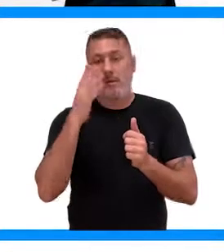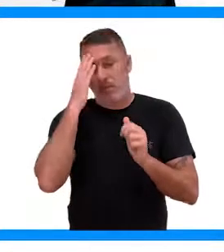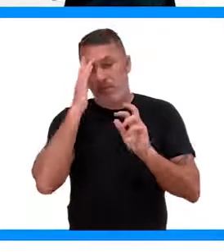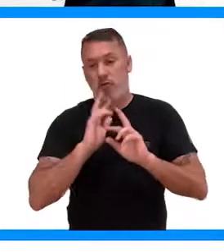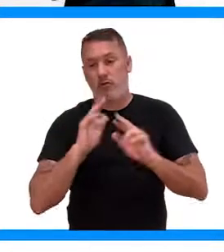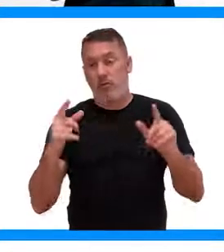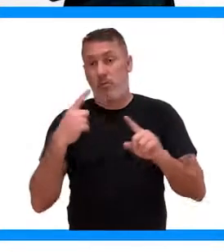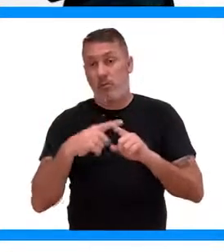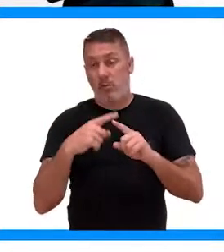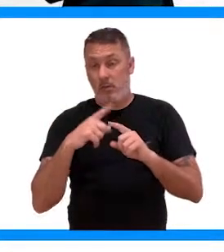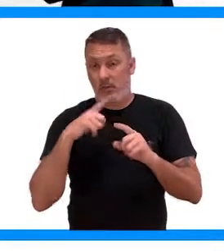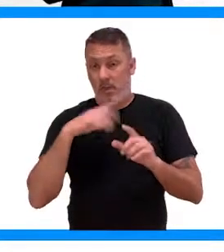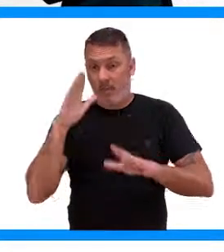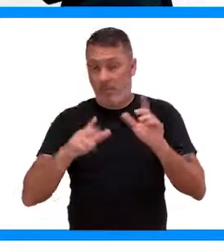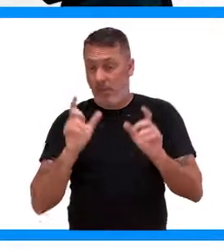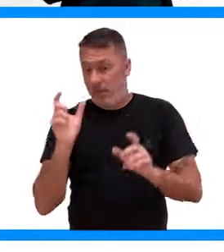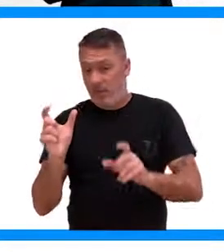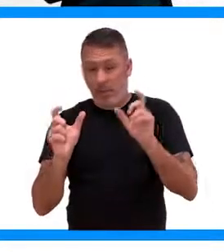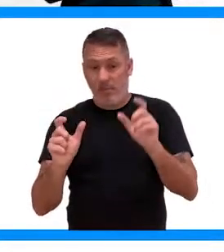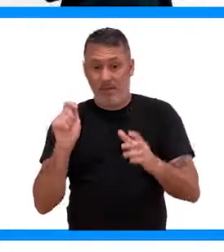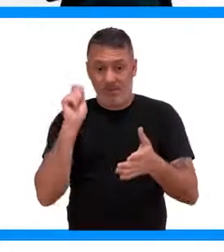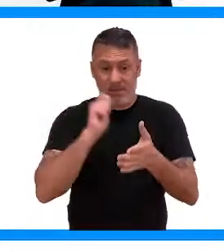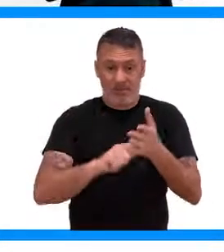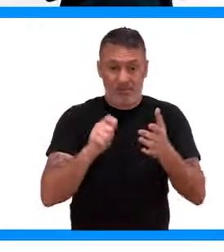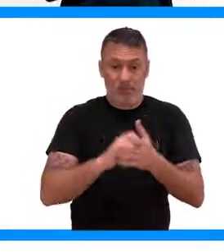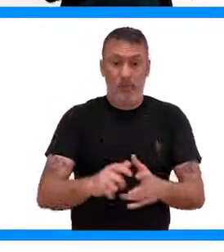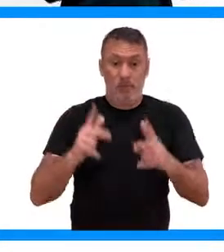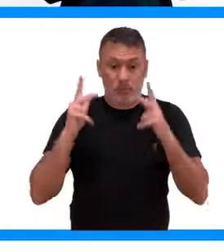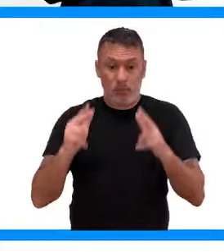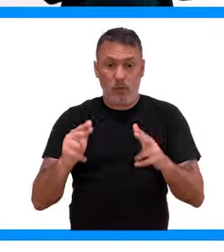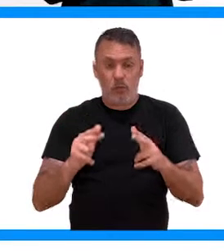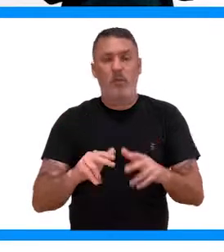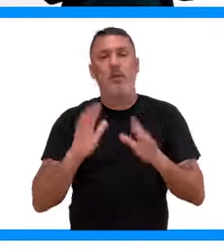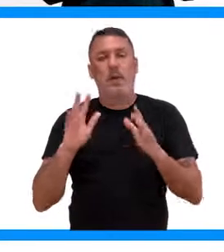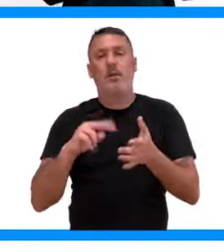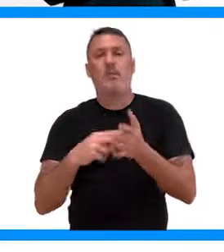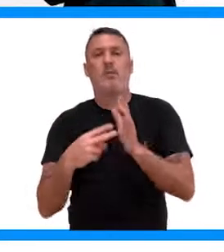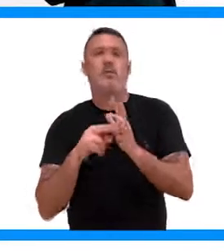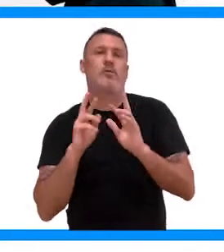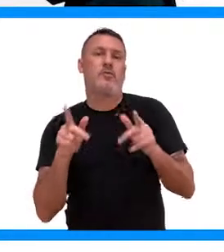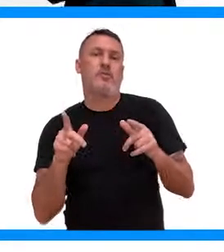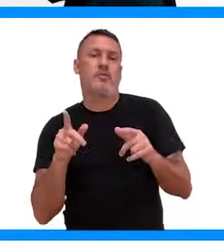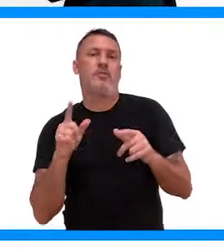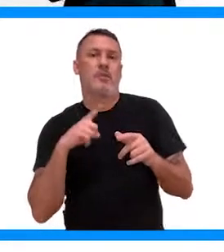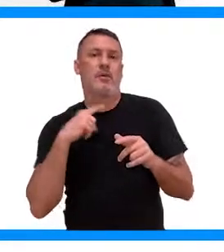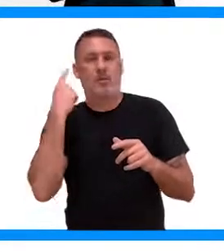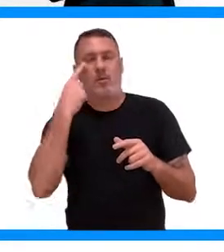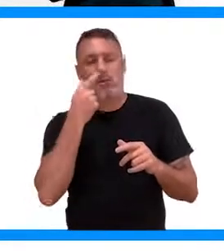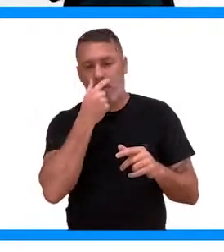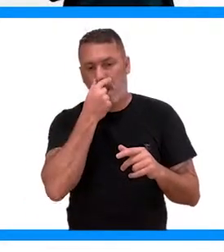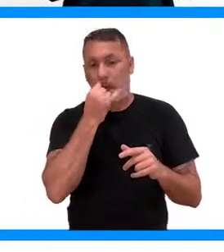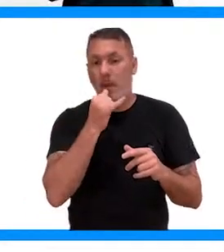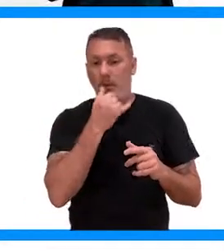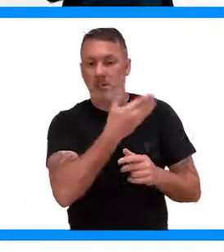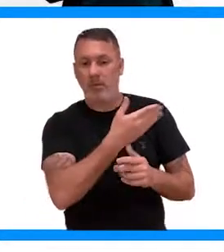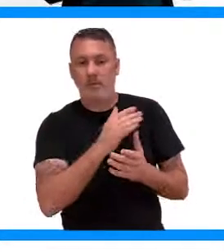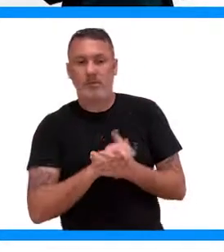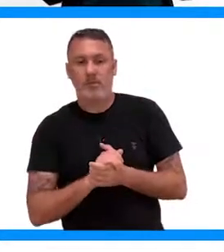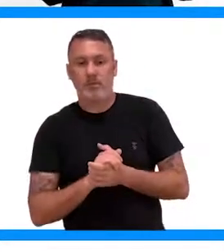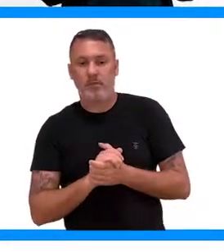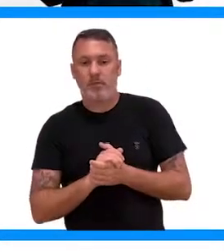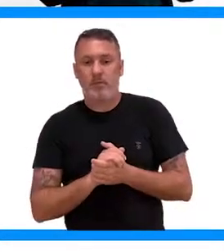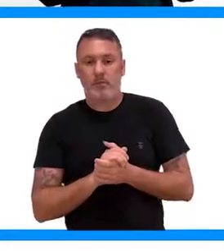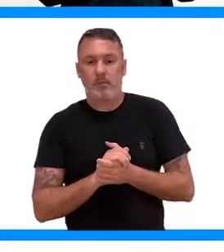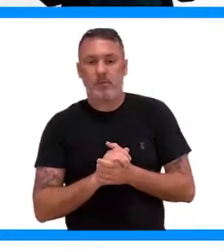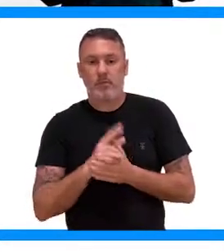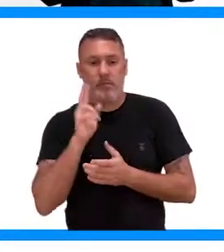serve para fazer diferença entre duas palavras que se escreve igual, mas que tem um significado diferente. Exemplo